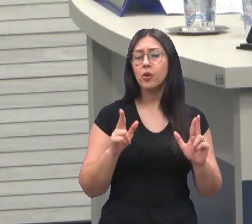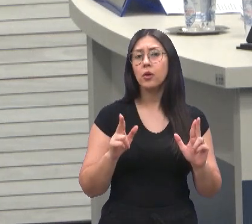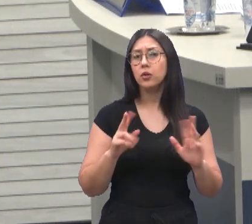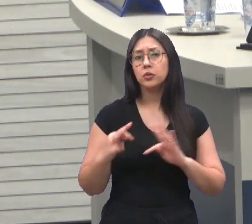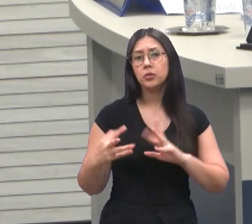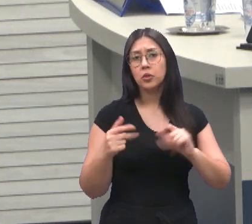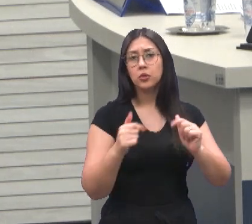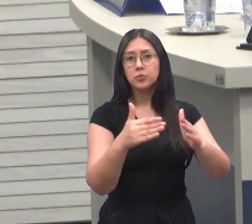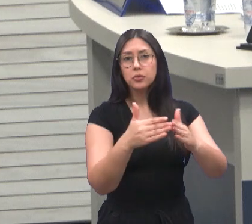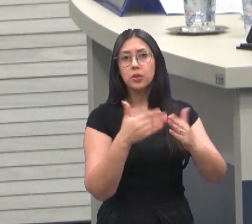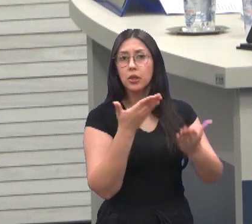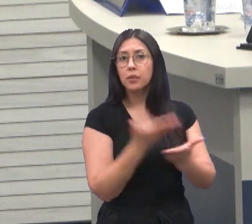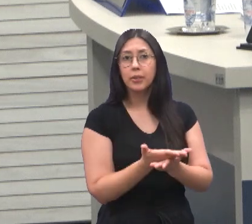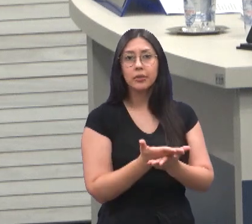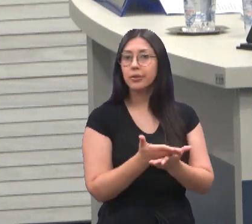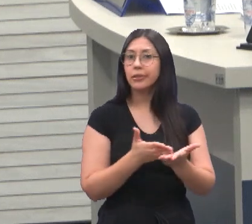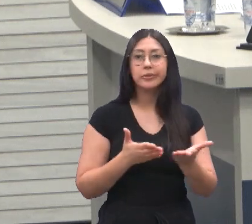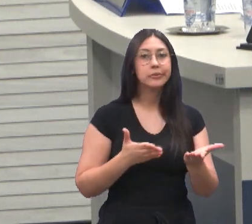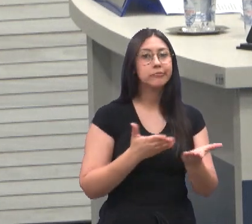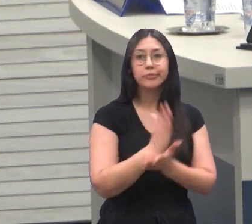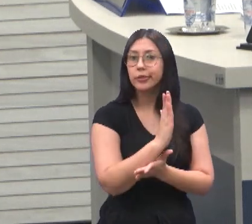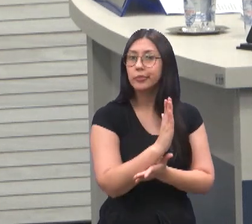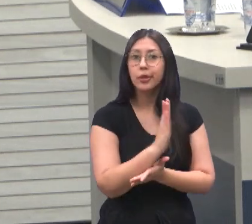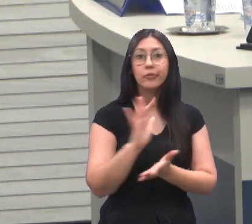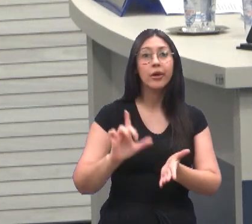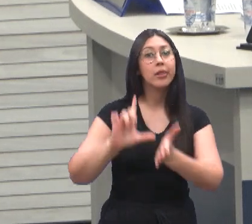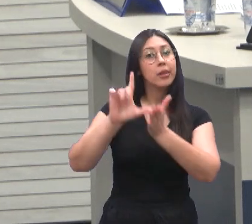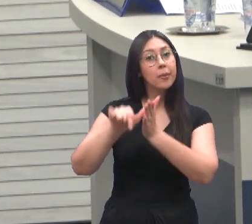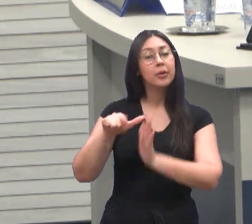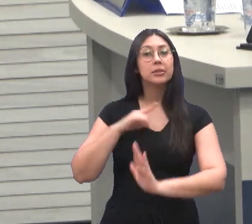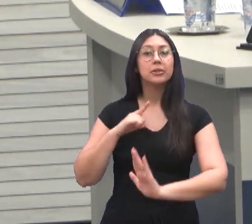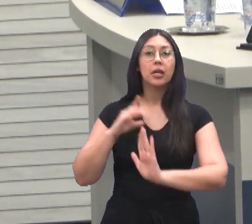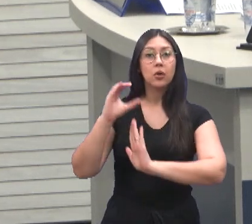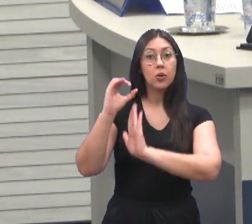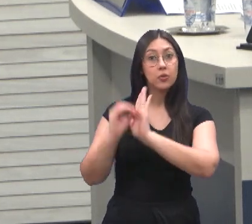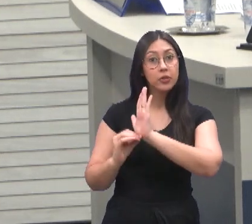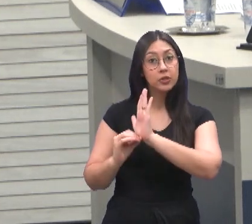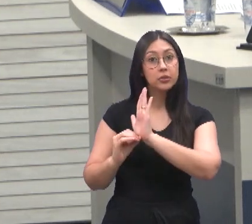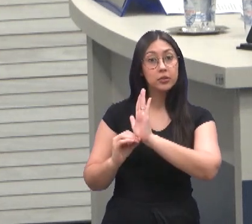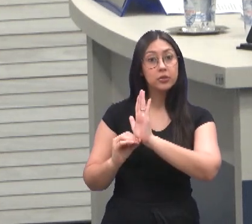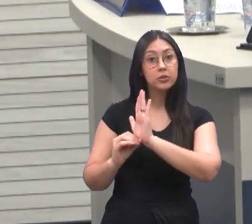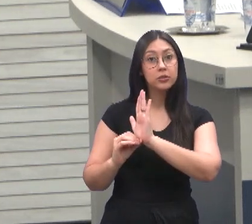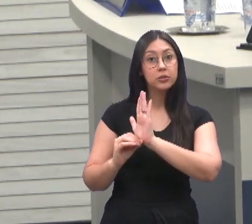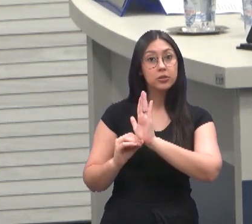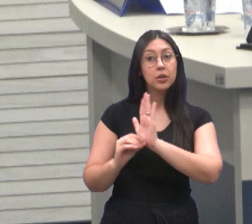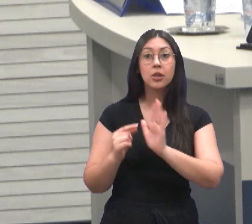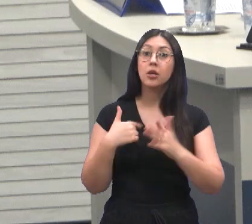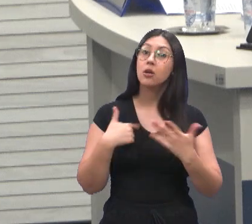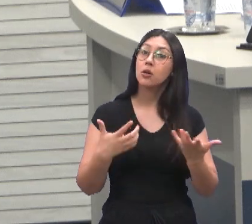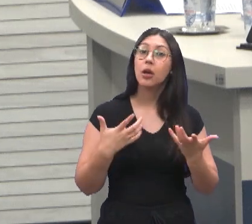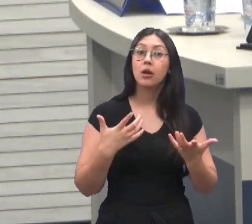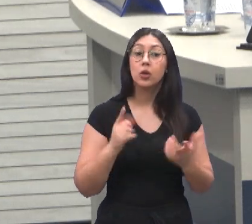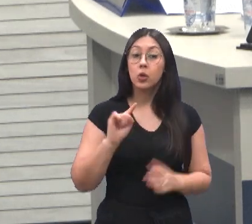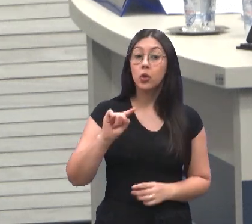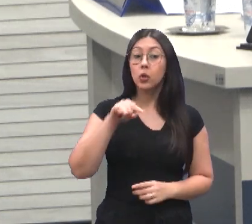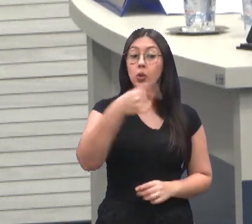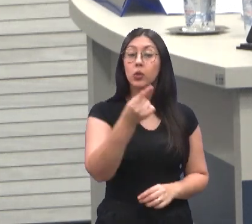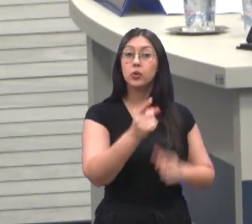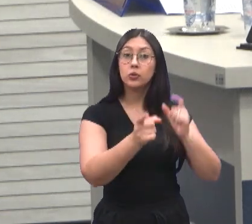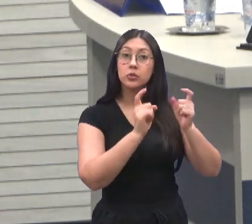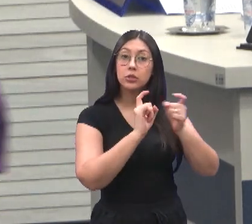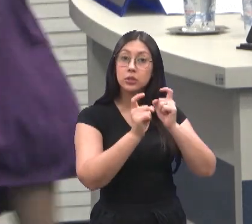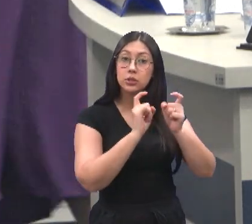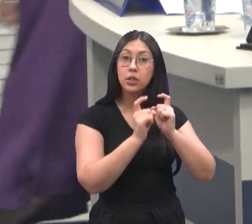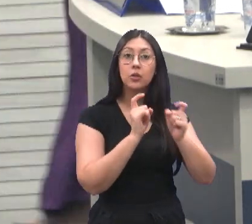são reprovados nessa casa, e logo na sequência vem um ofício, que a próxima sessão, o